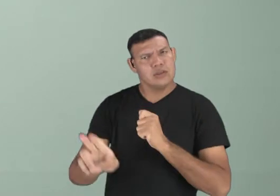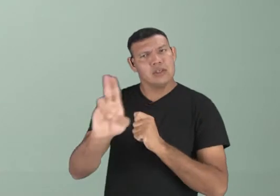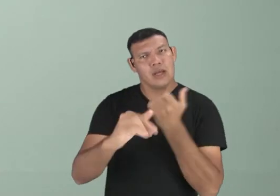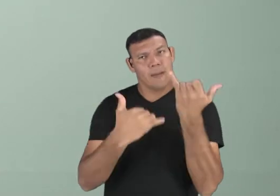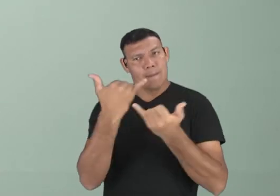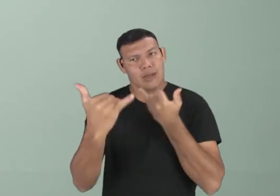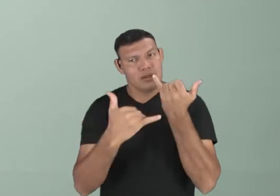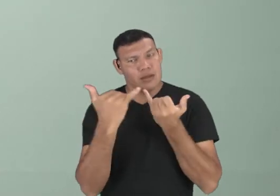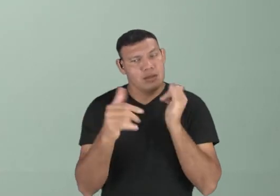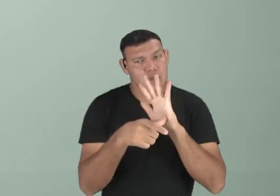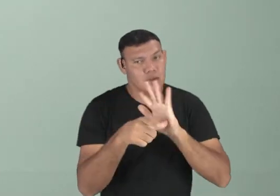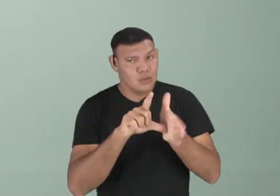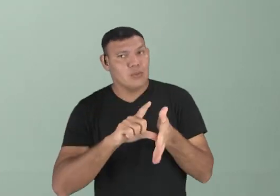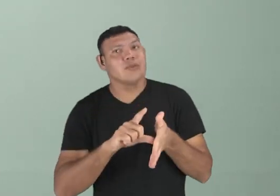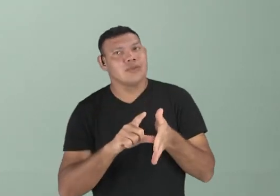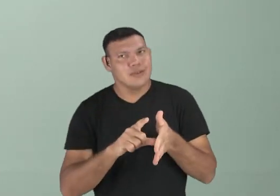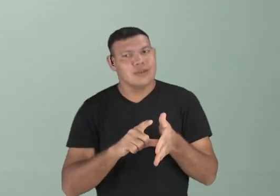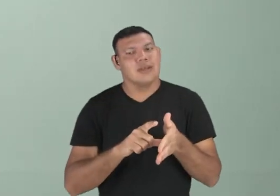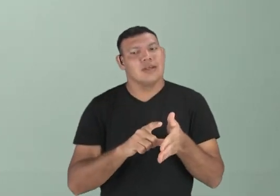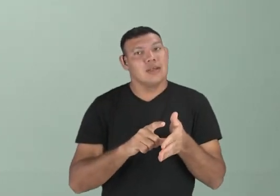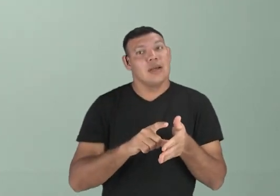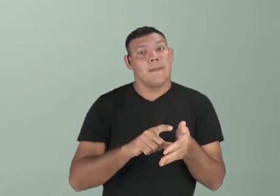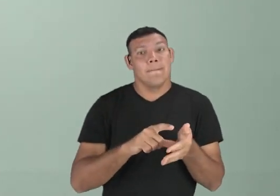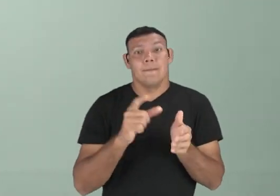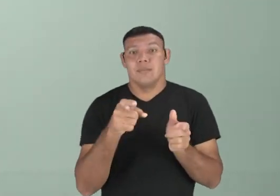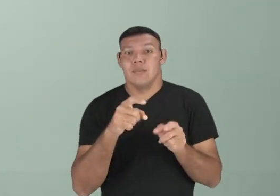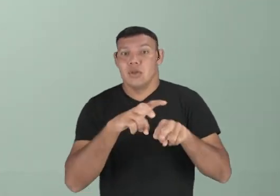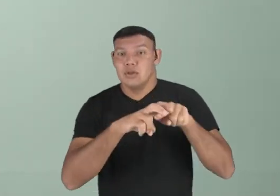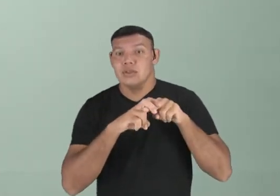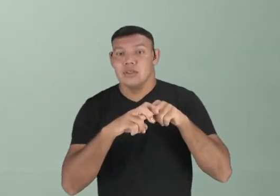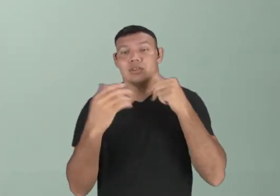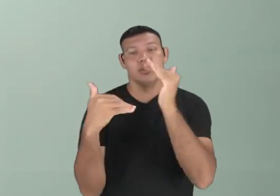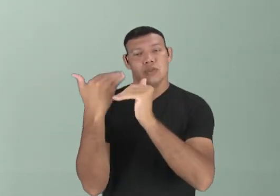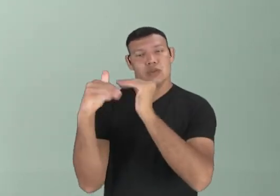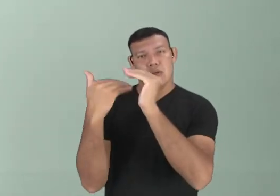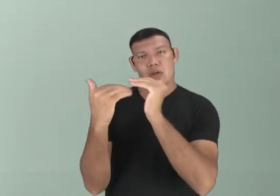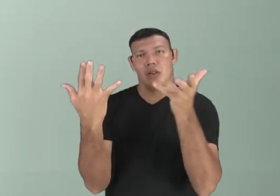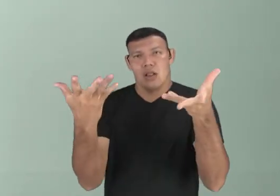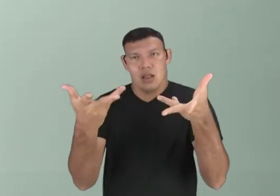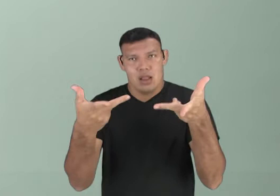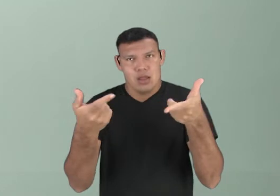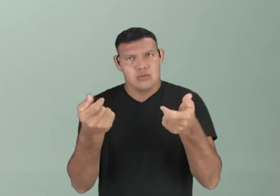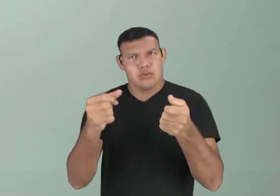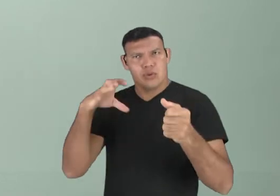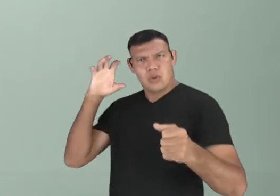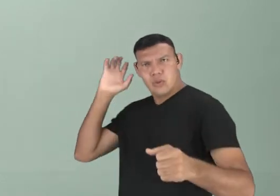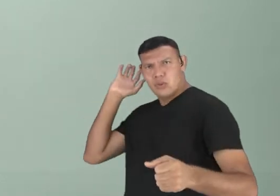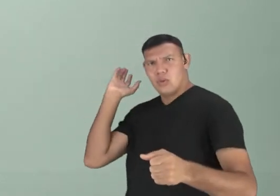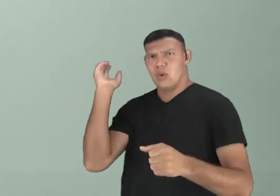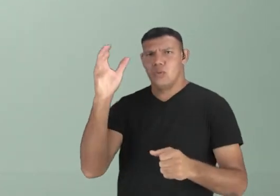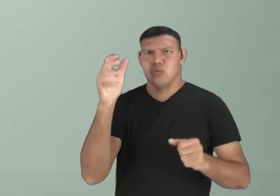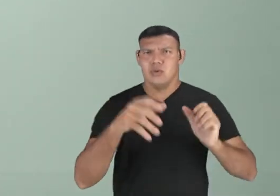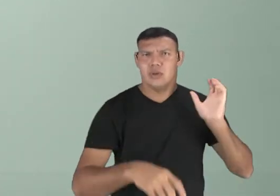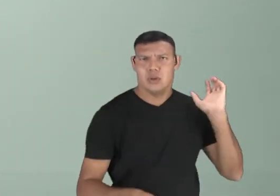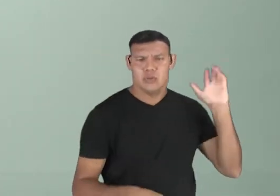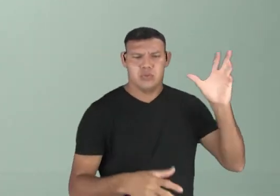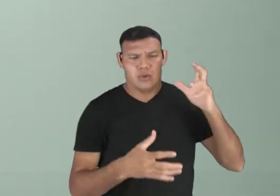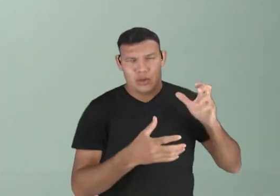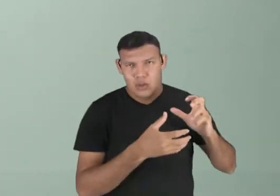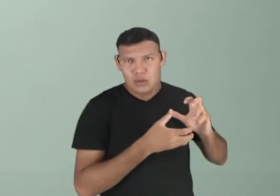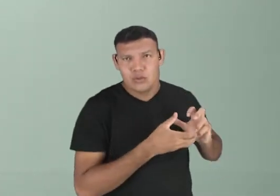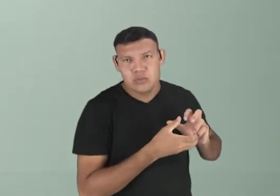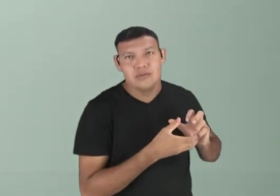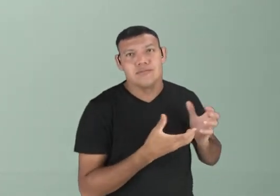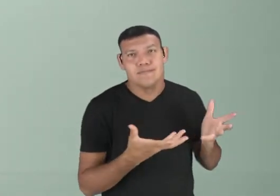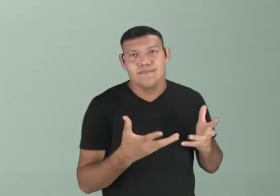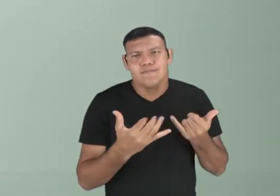as habilidades que eu vou desenvolver no handebol. No handebol, o que eu trabalho muito? Com arremesso, com passe, com a recepção.